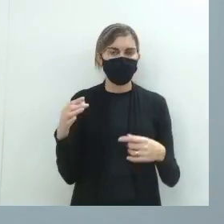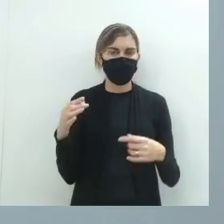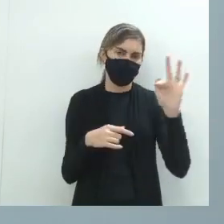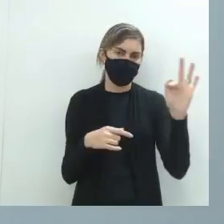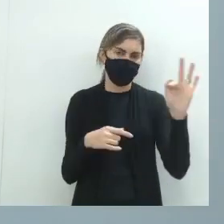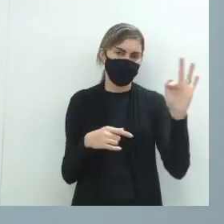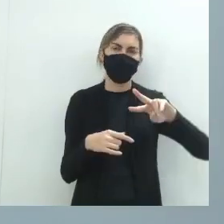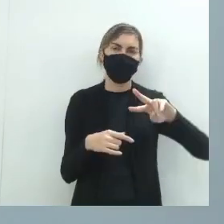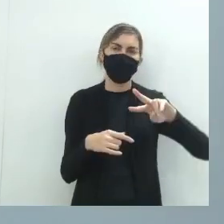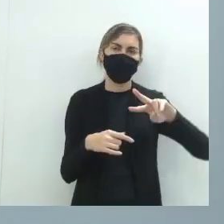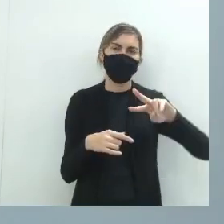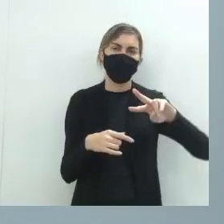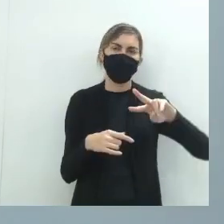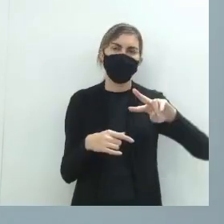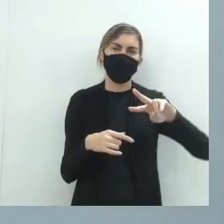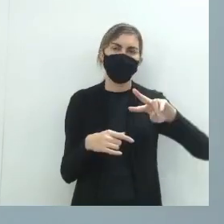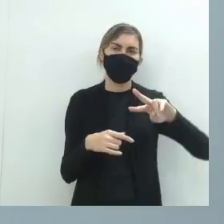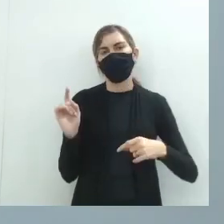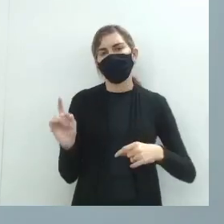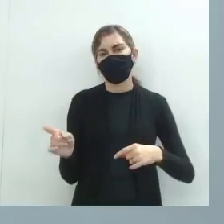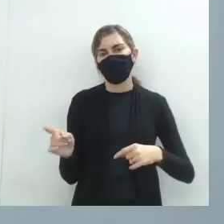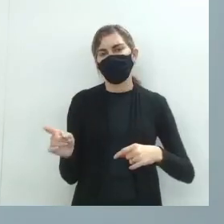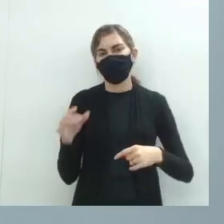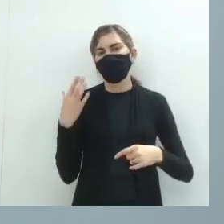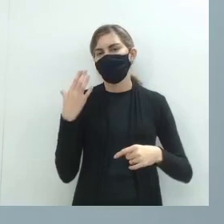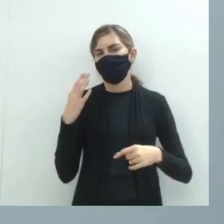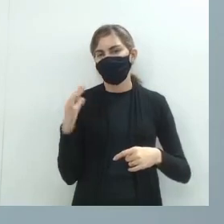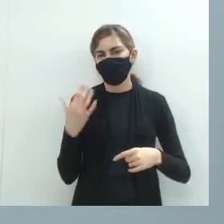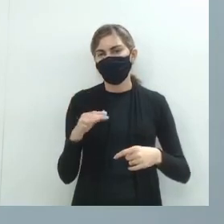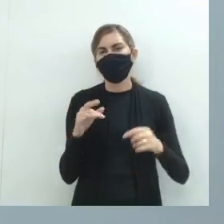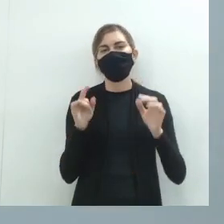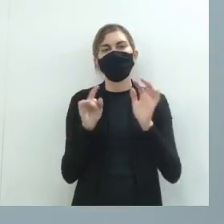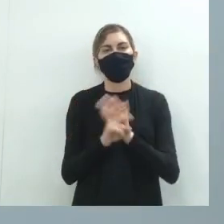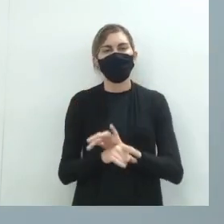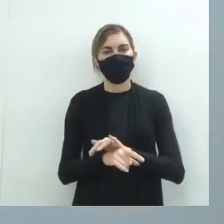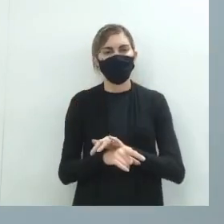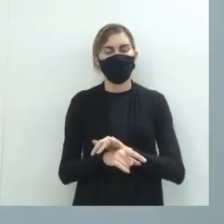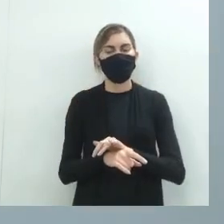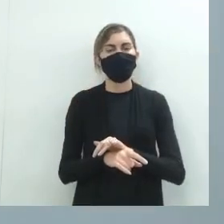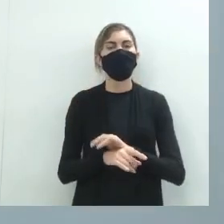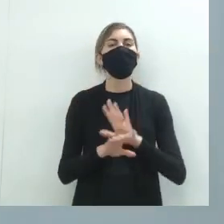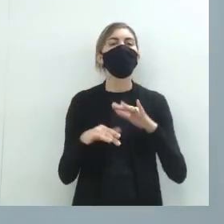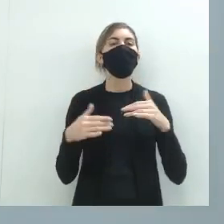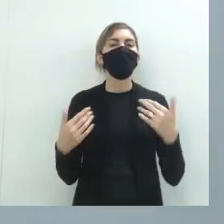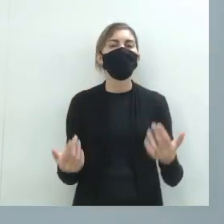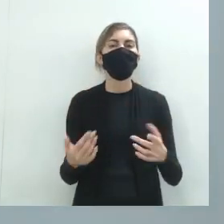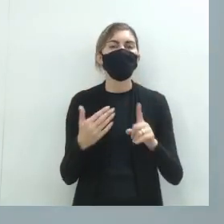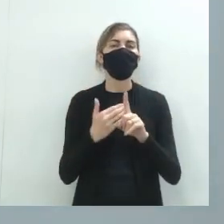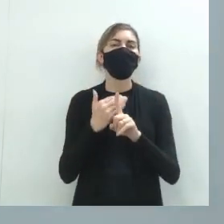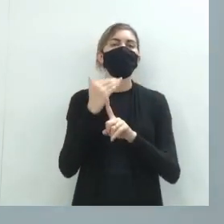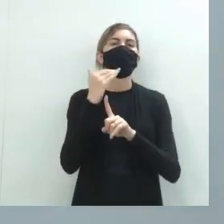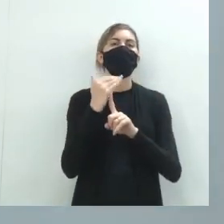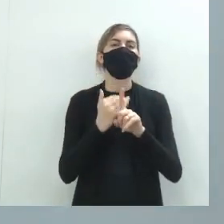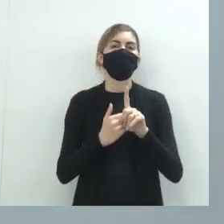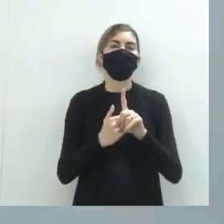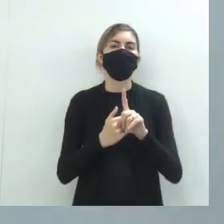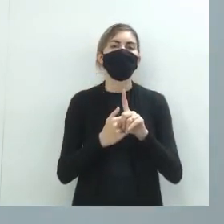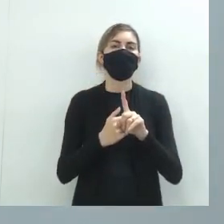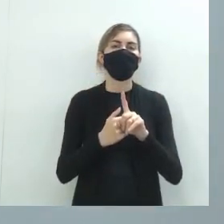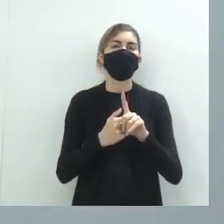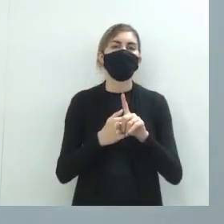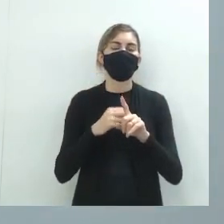é o dobro da indicação da escala Celsius. A perguntinha que não quer calar: qual a temperatura na